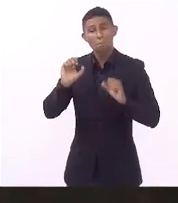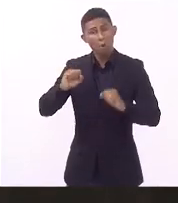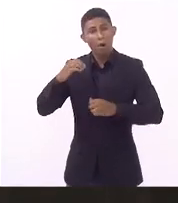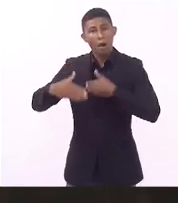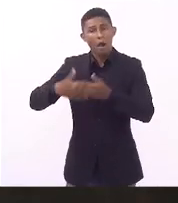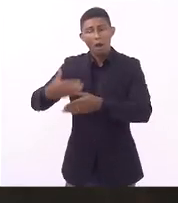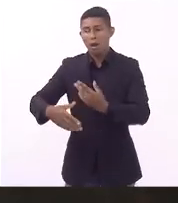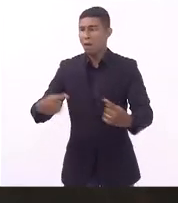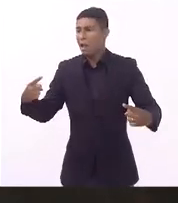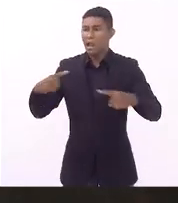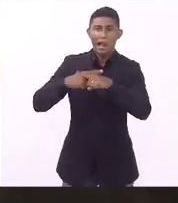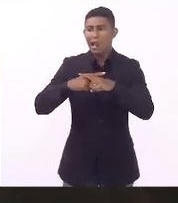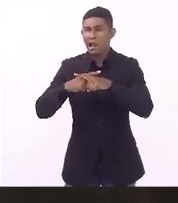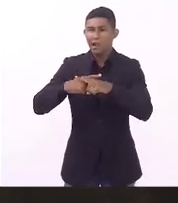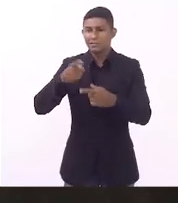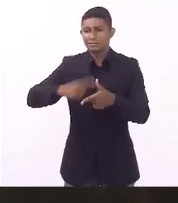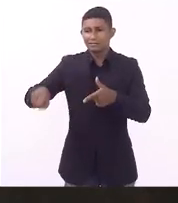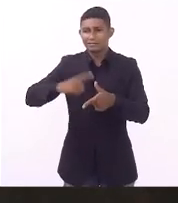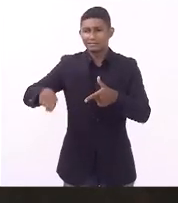cabeça.